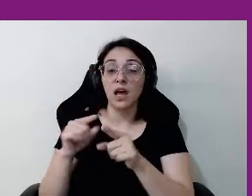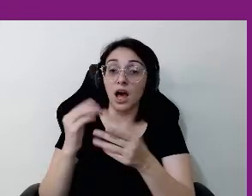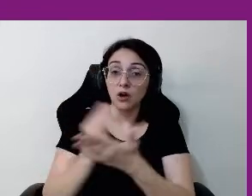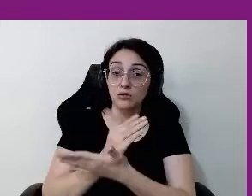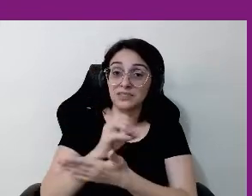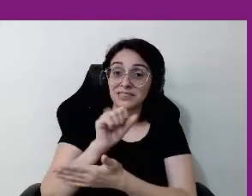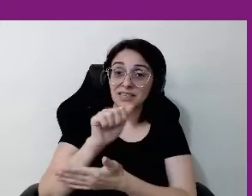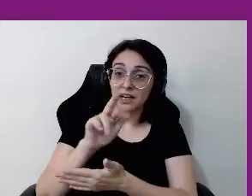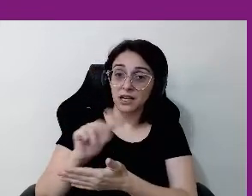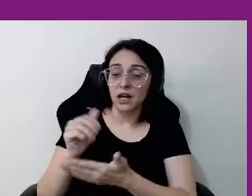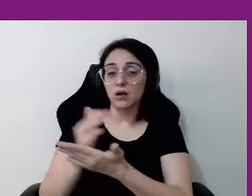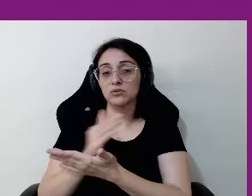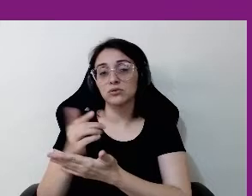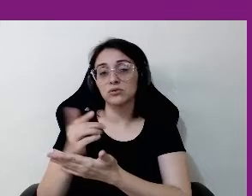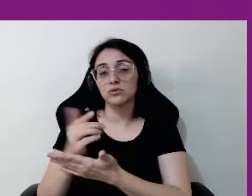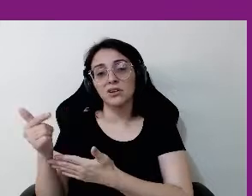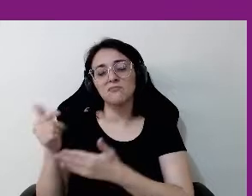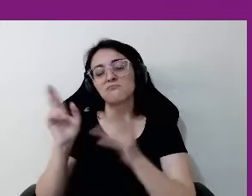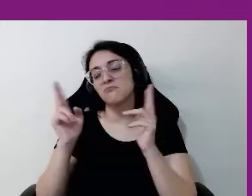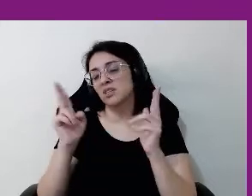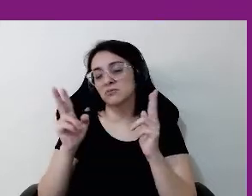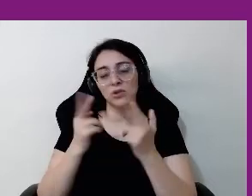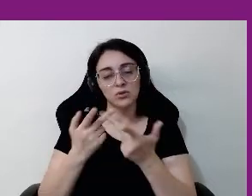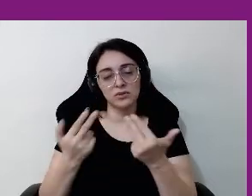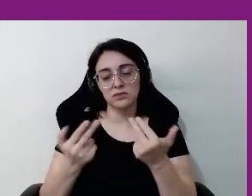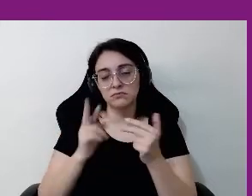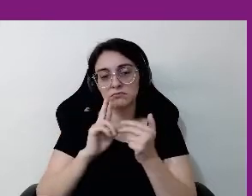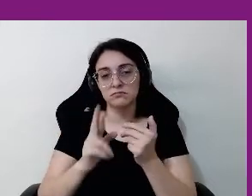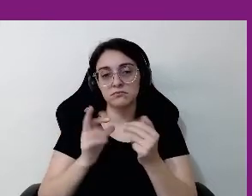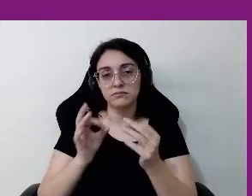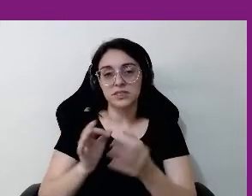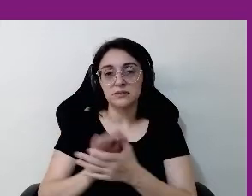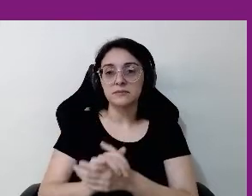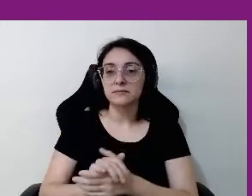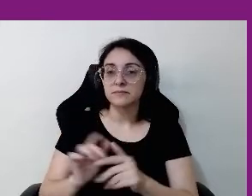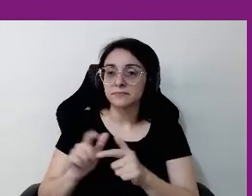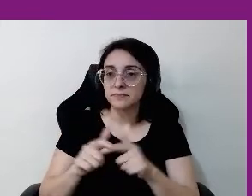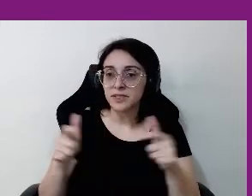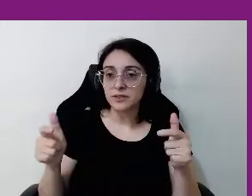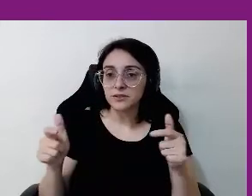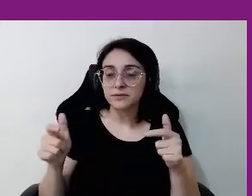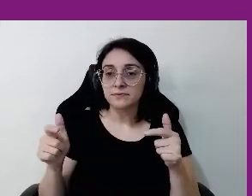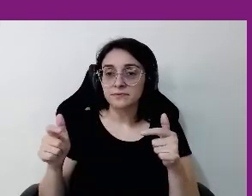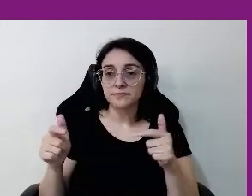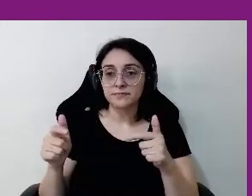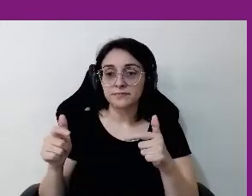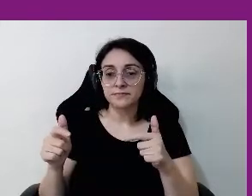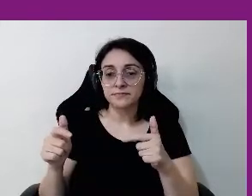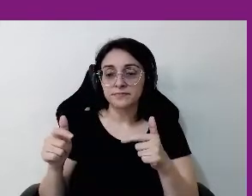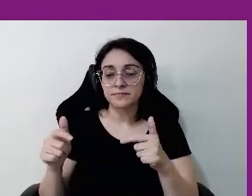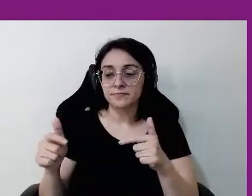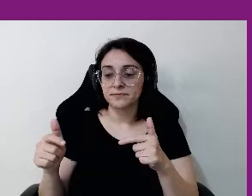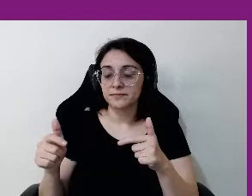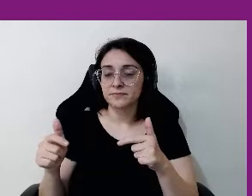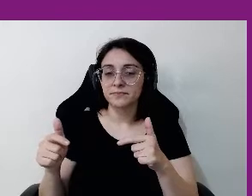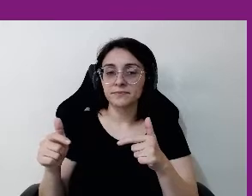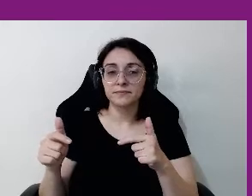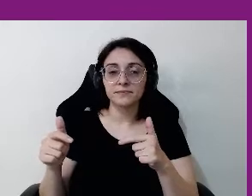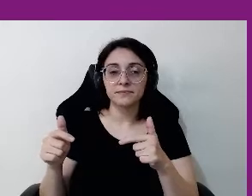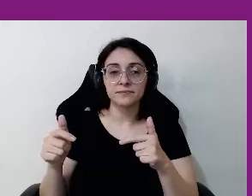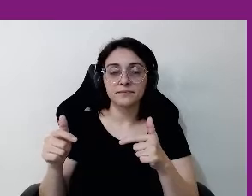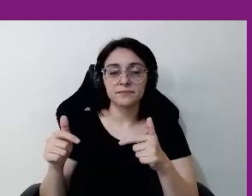sem SARA, e nós vemos praticamente os mesmos sinais. Maior, por exemplo,